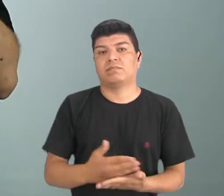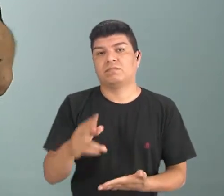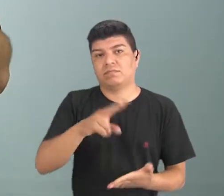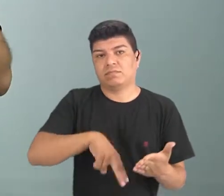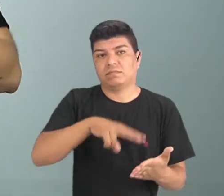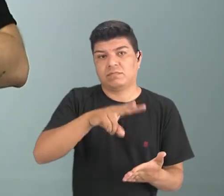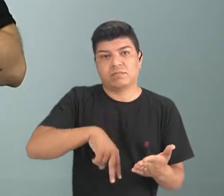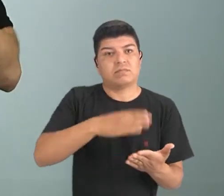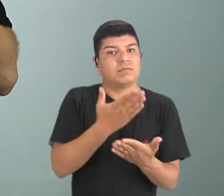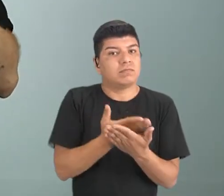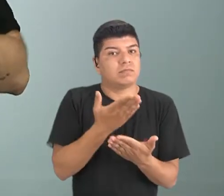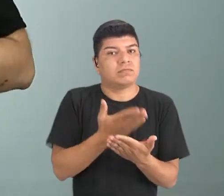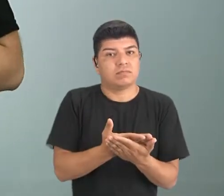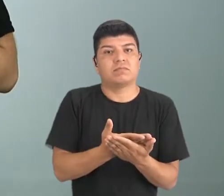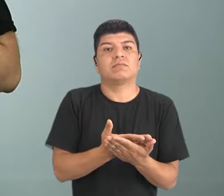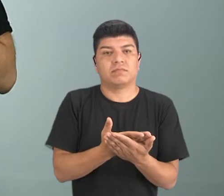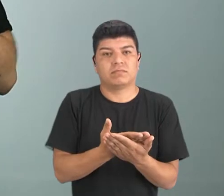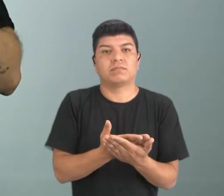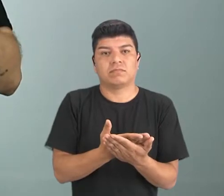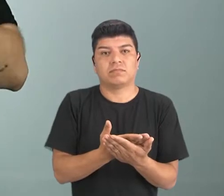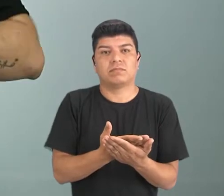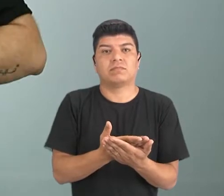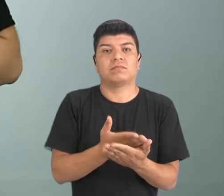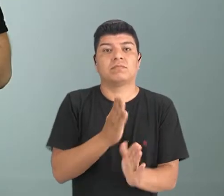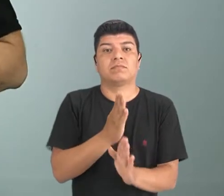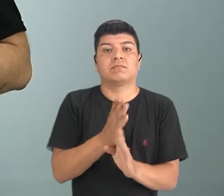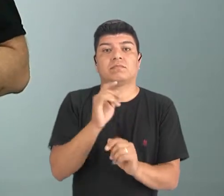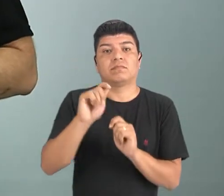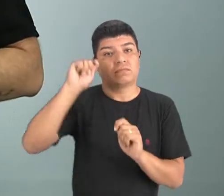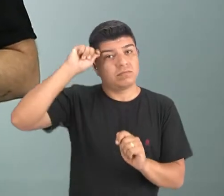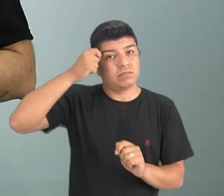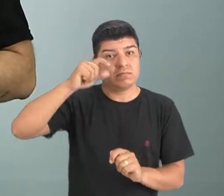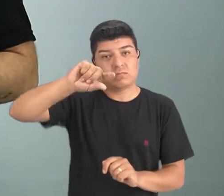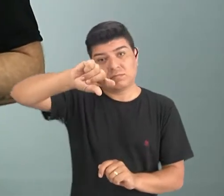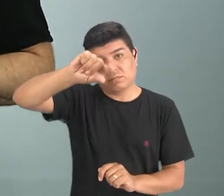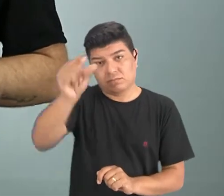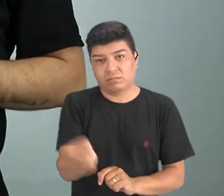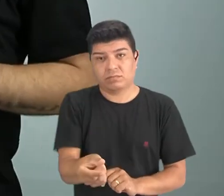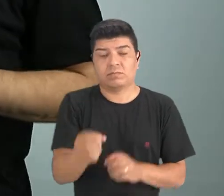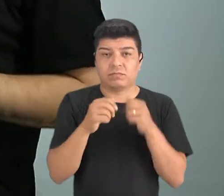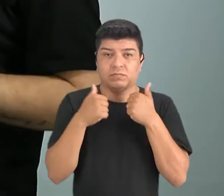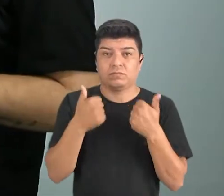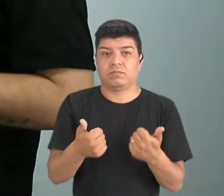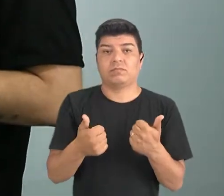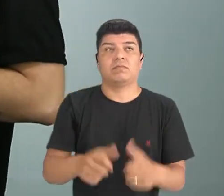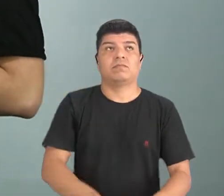para a gente estudar e falar acerca do Negrinho do Pastoreio, tá bom?